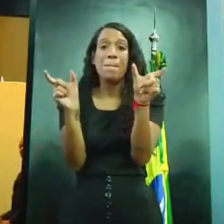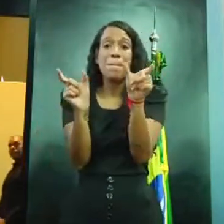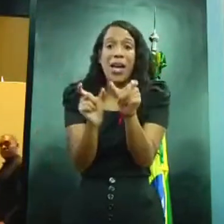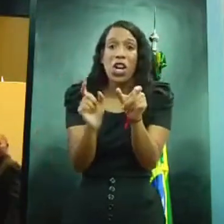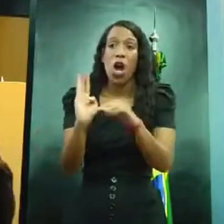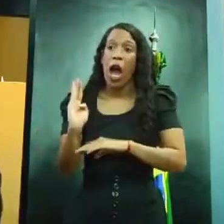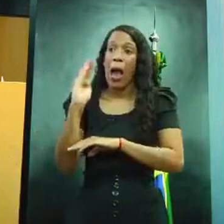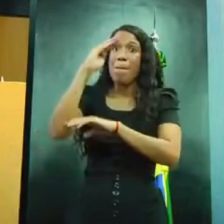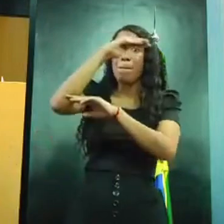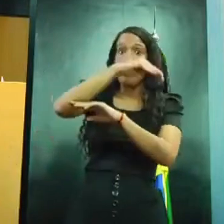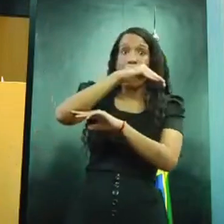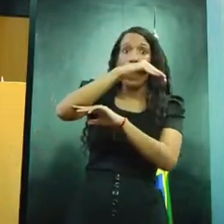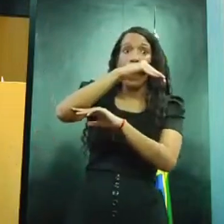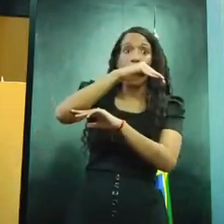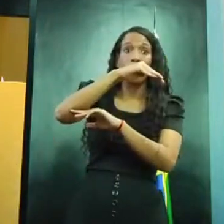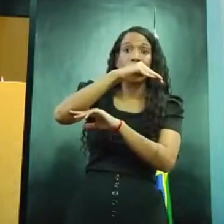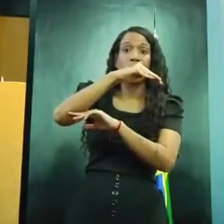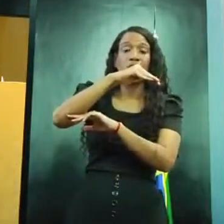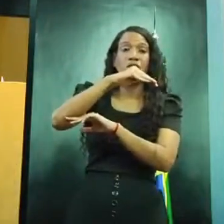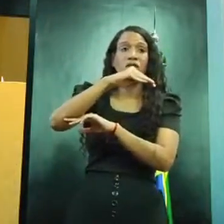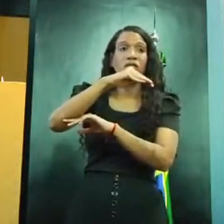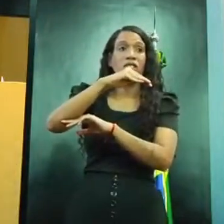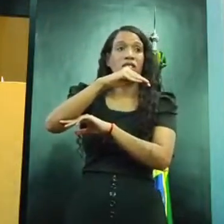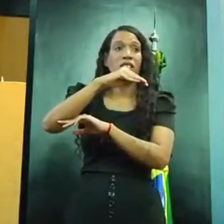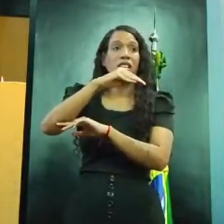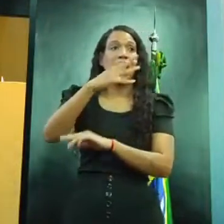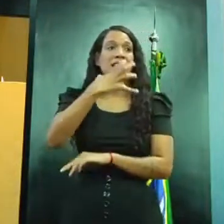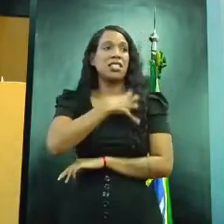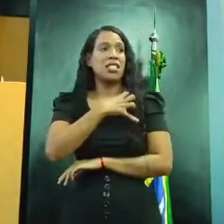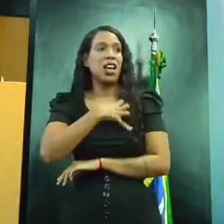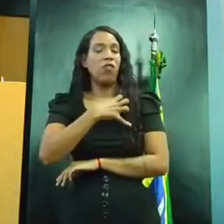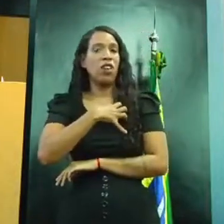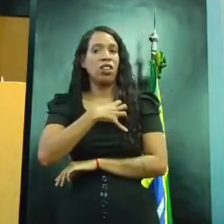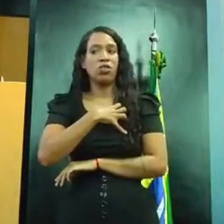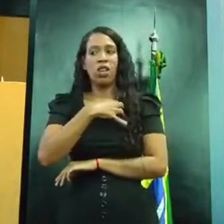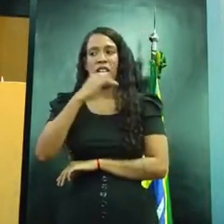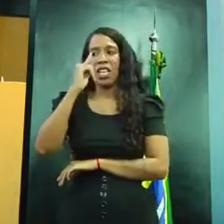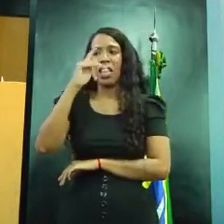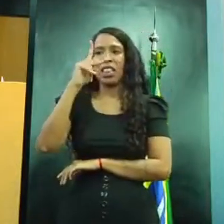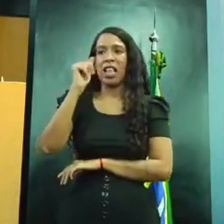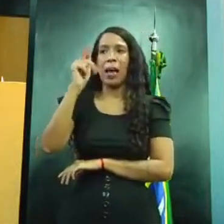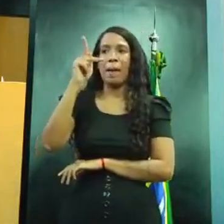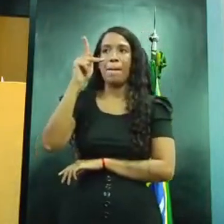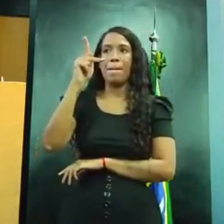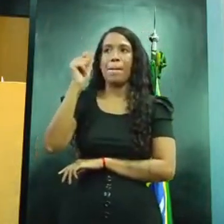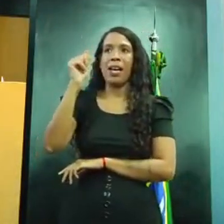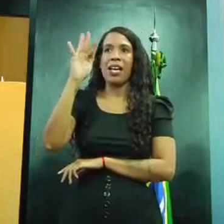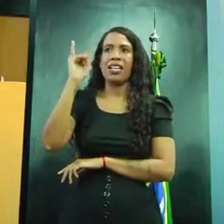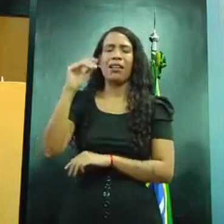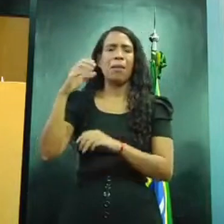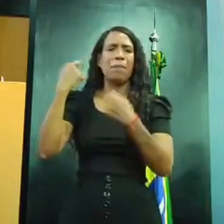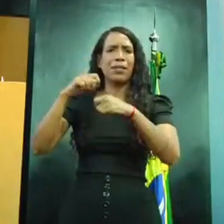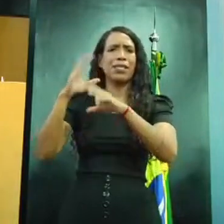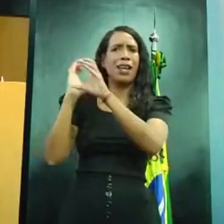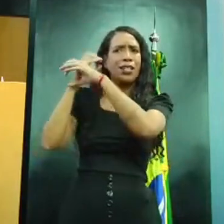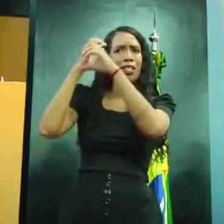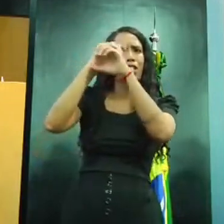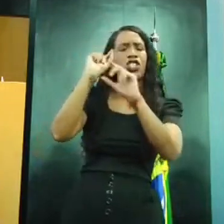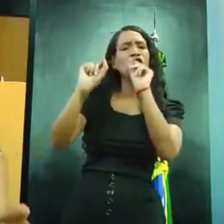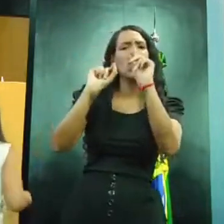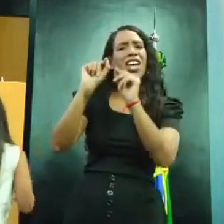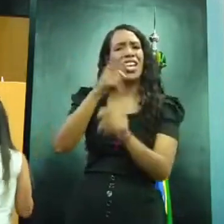ponte Rio-Niterói, a ponte Salvador e Itaparica, e a gente está tendo que recorrer à engenharia